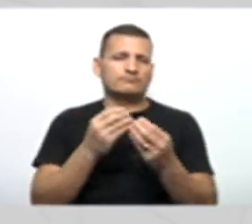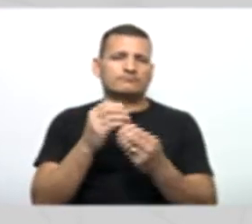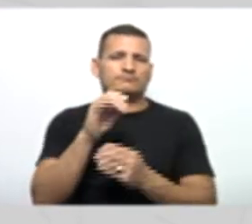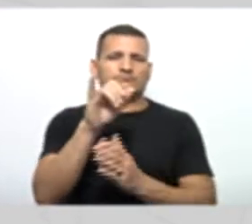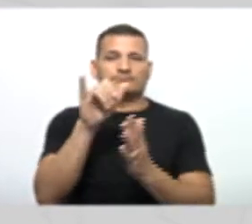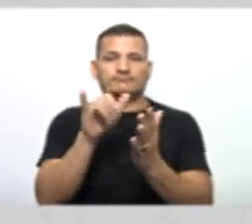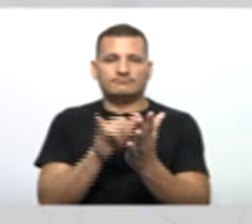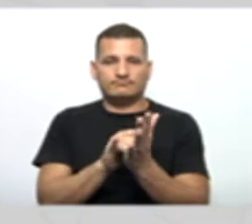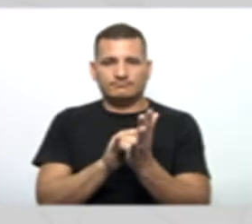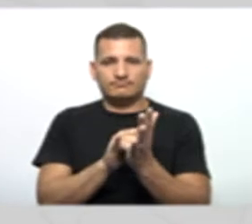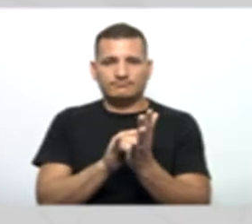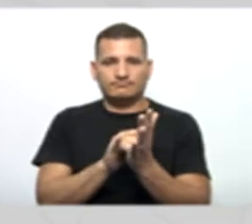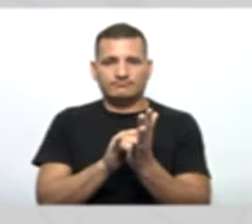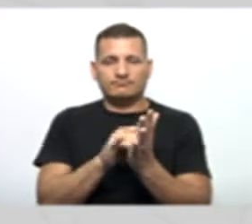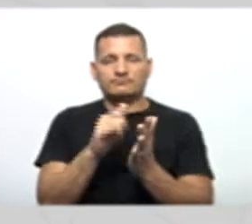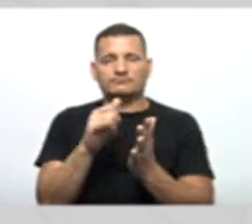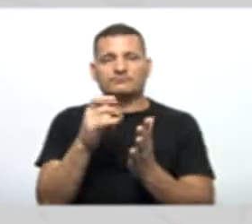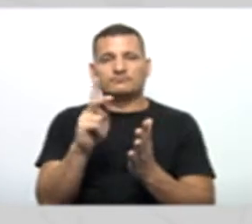na sua máquina.